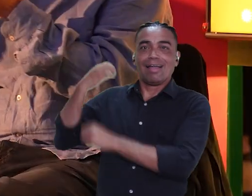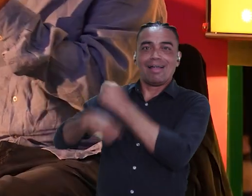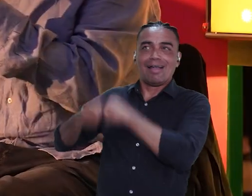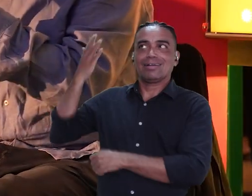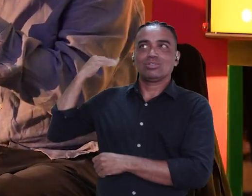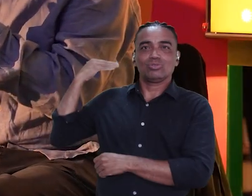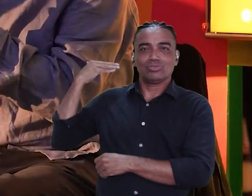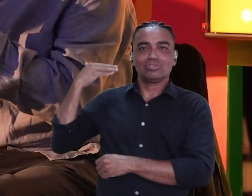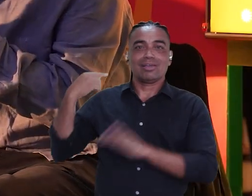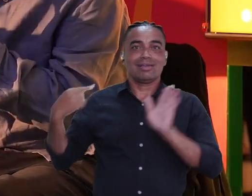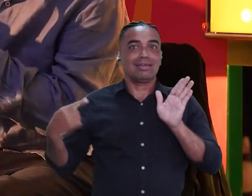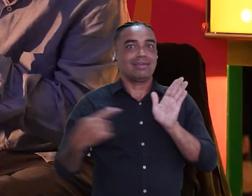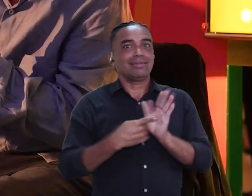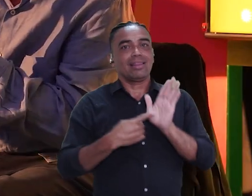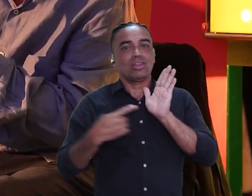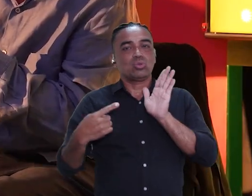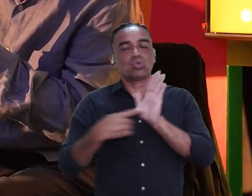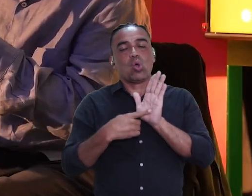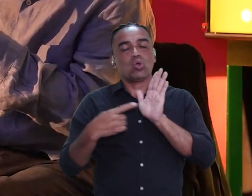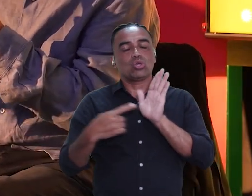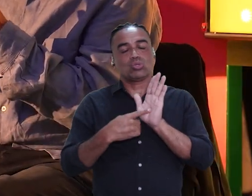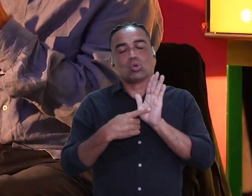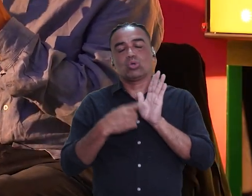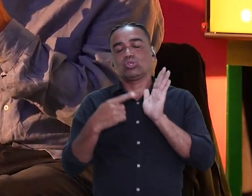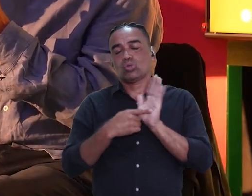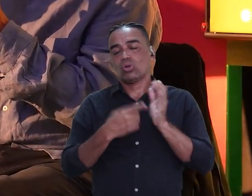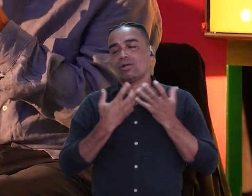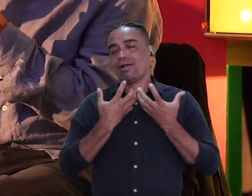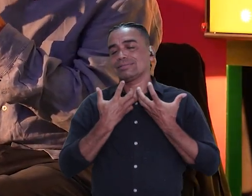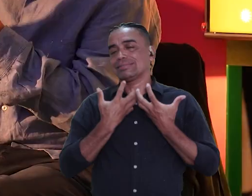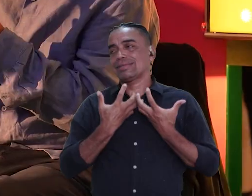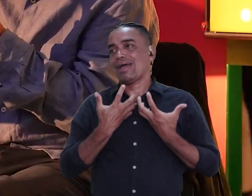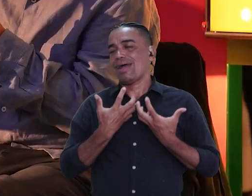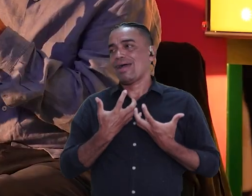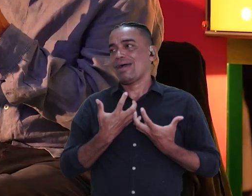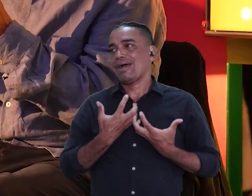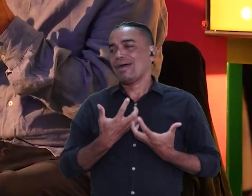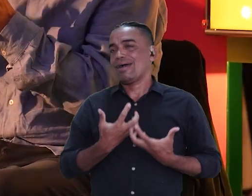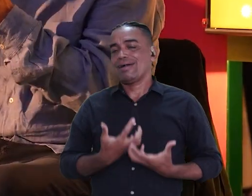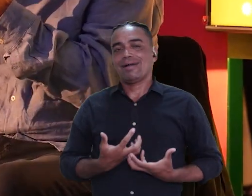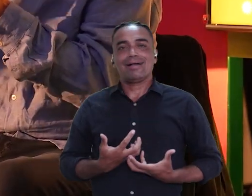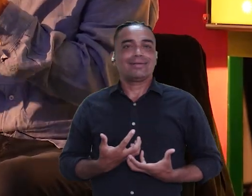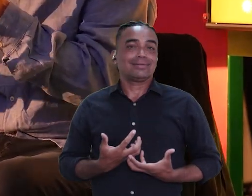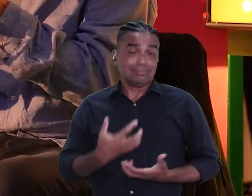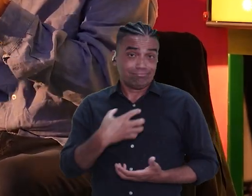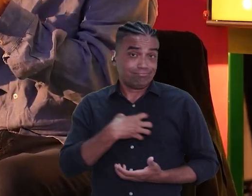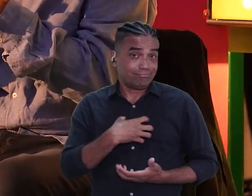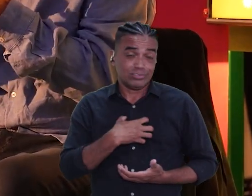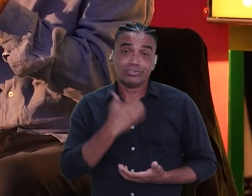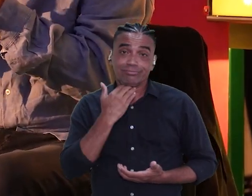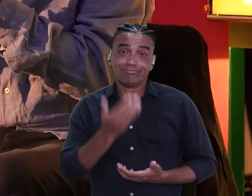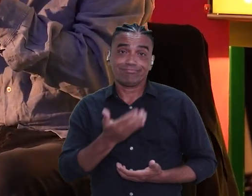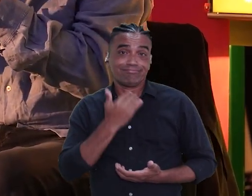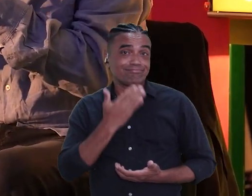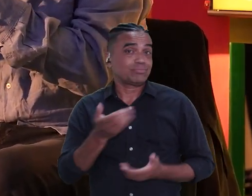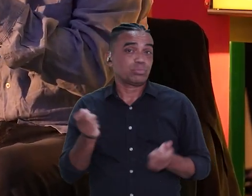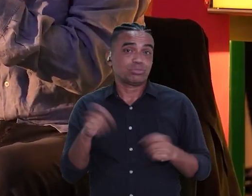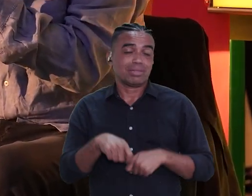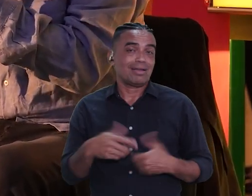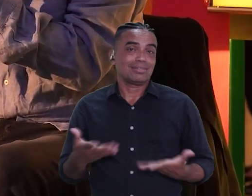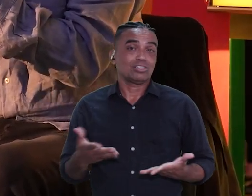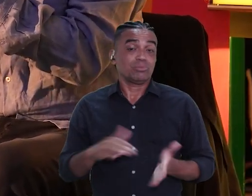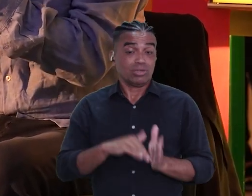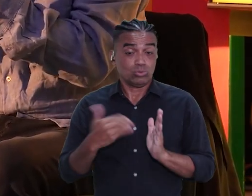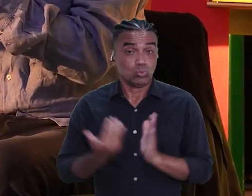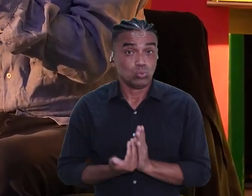Denunciou até a exaustão, né? Até o cansaço, quer dizer, de sentir que não tinha possibilidade,